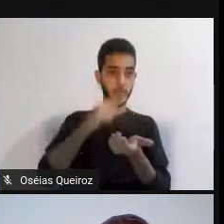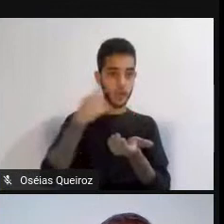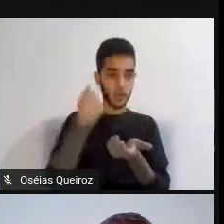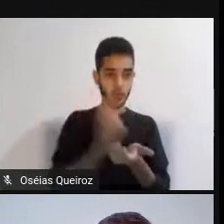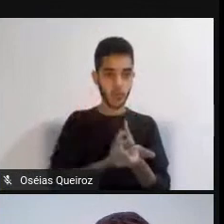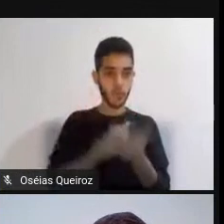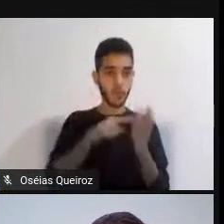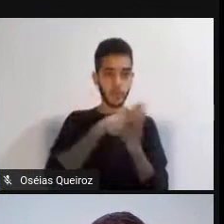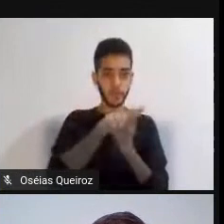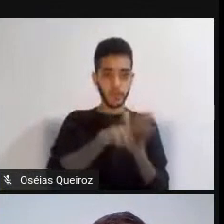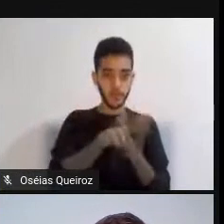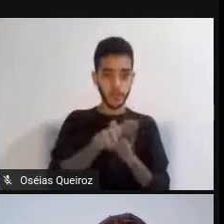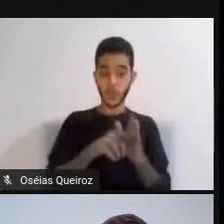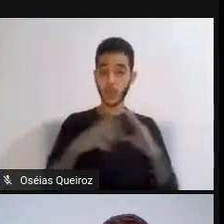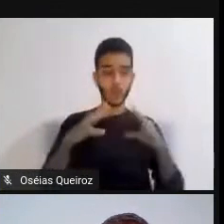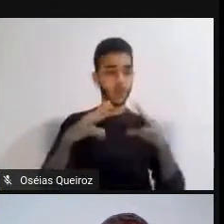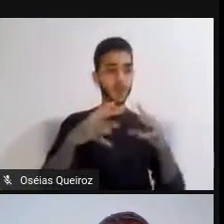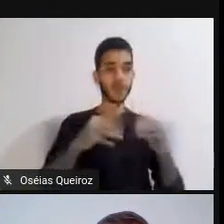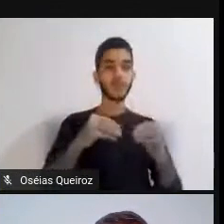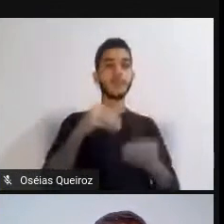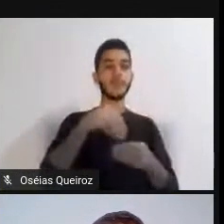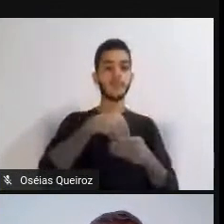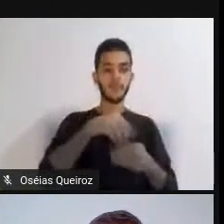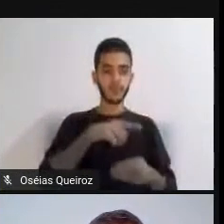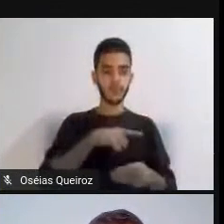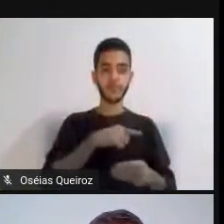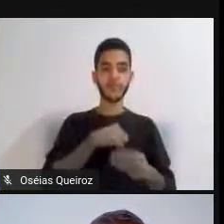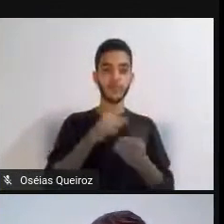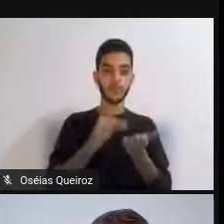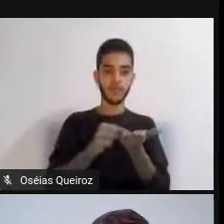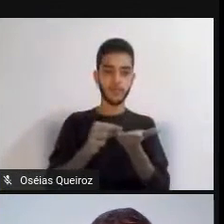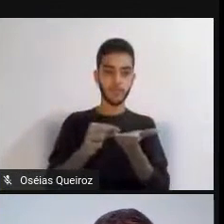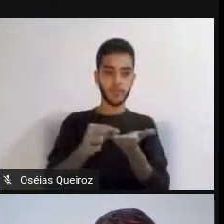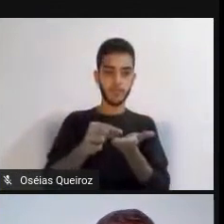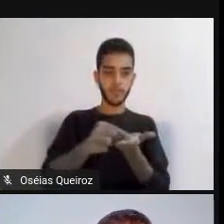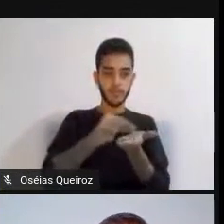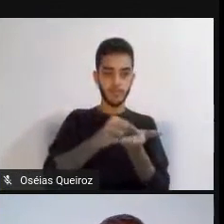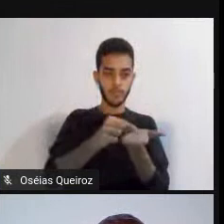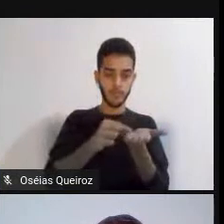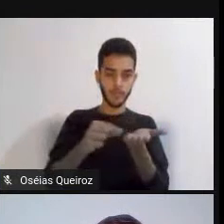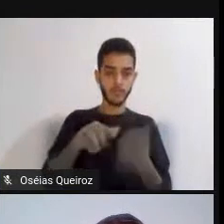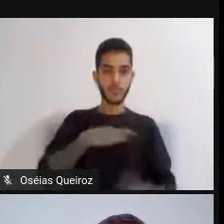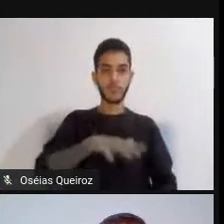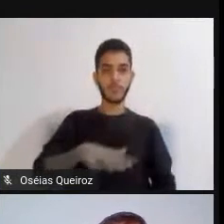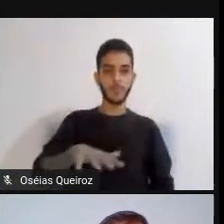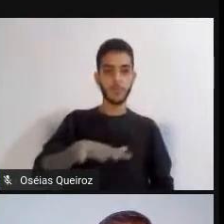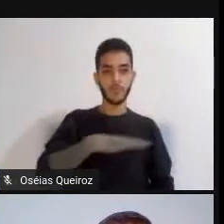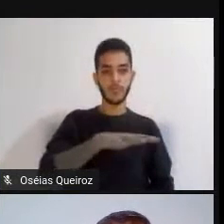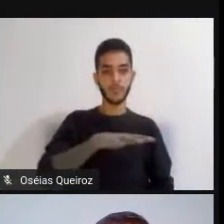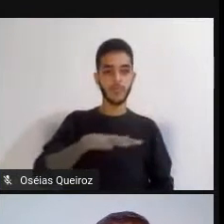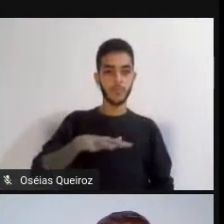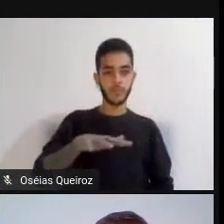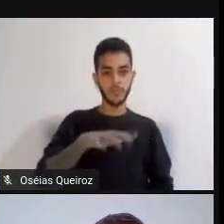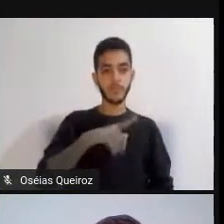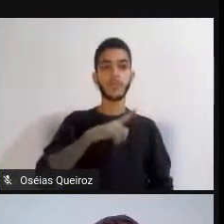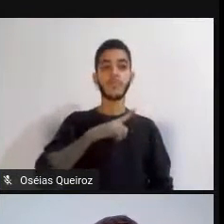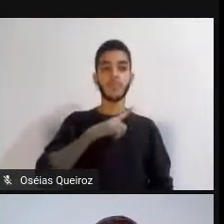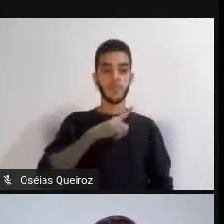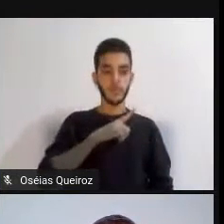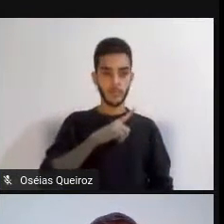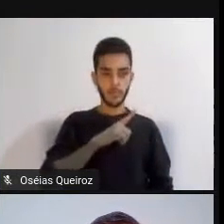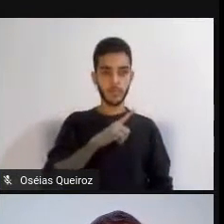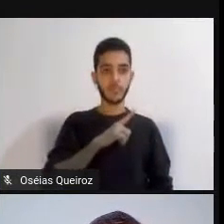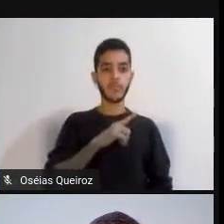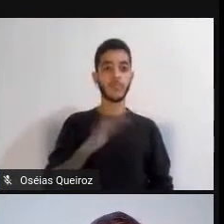continham microplástico. Né? Então, nesse N amostral, nesse universo, no entanto, existia uma limitação